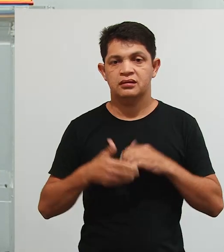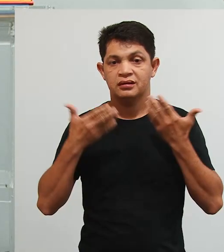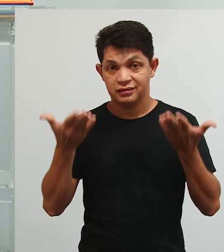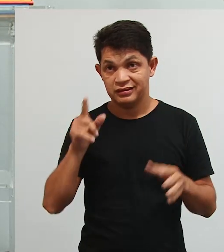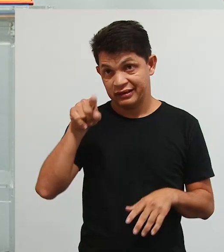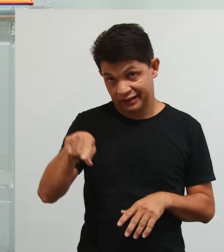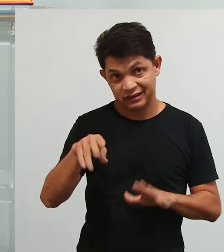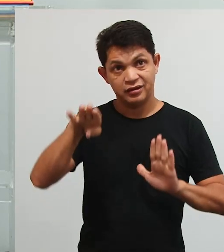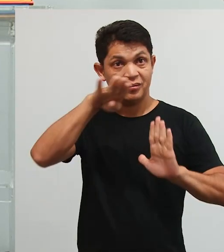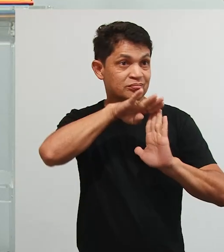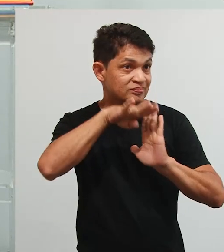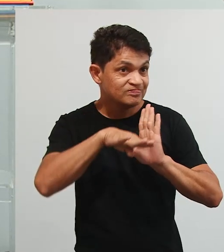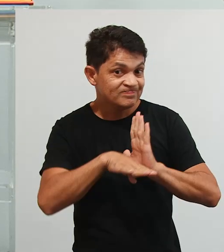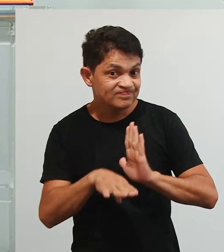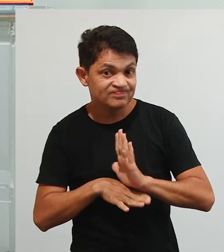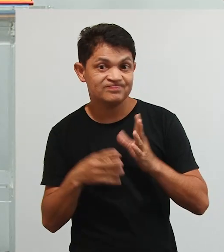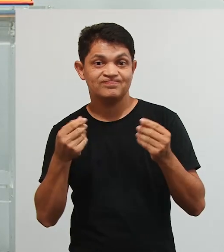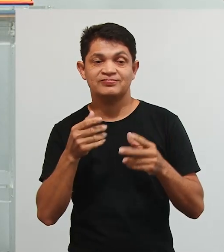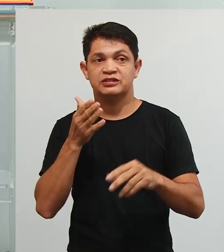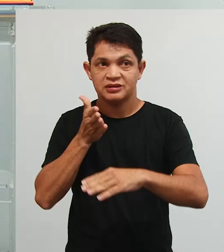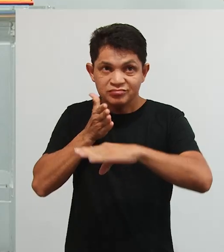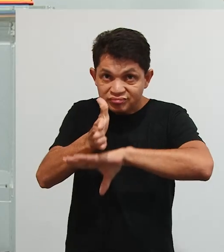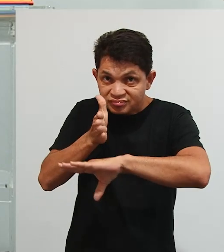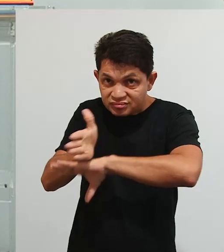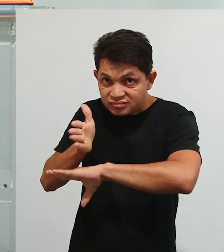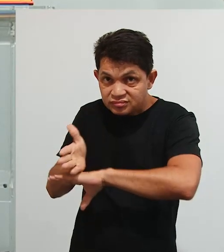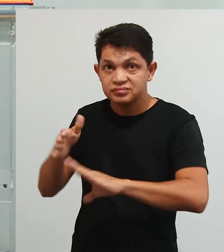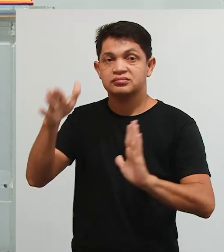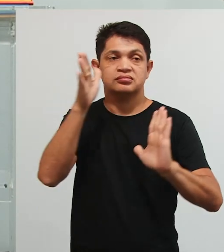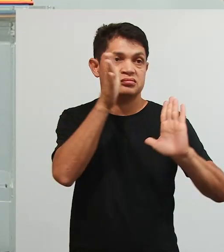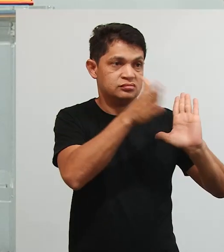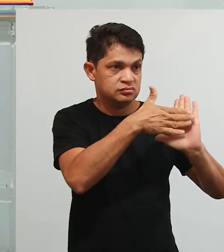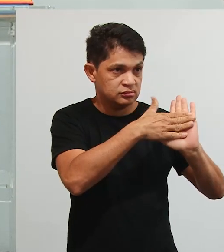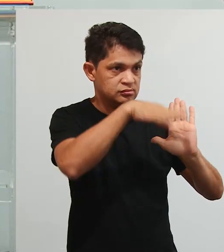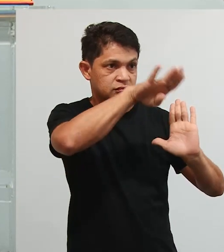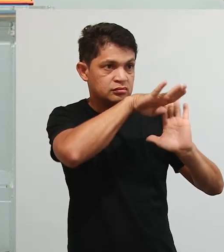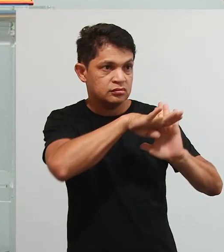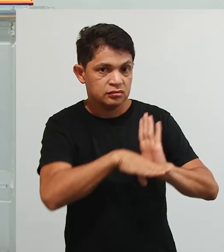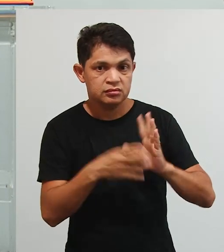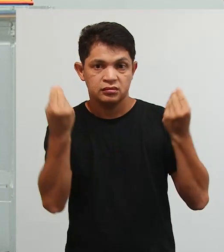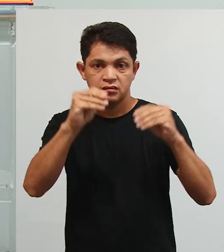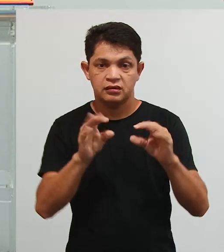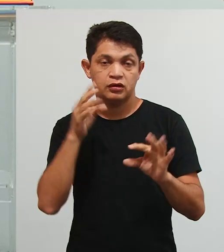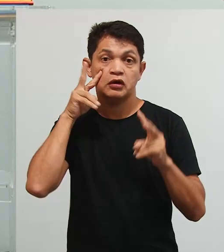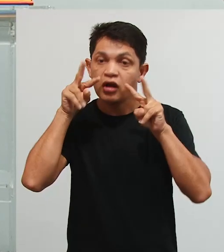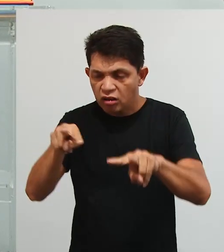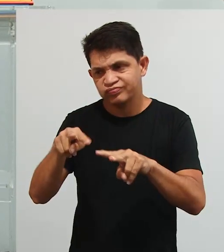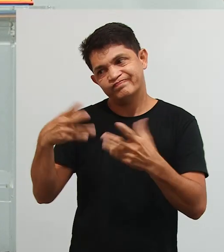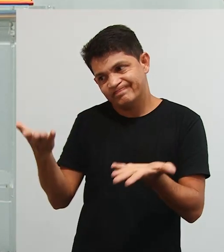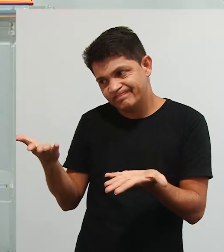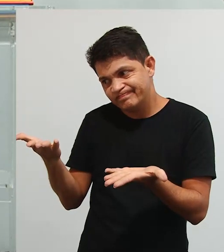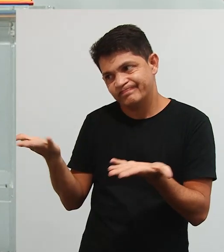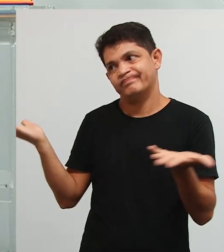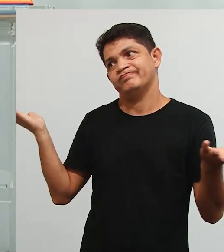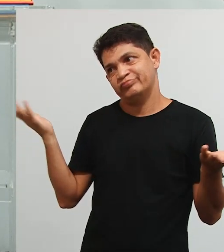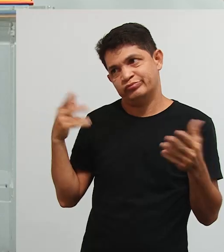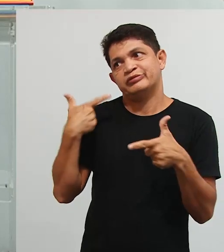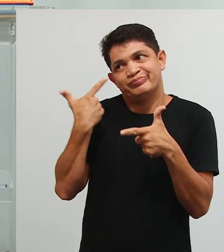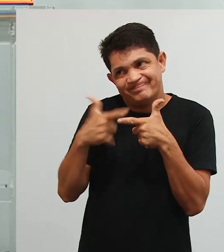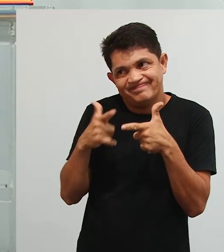a análise e compilação dos resultados, compõe-se por 4 grandes etapas. Quais sejam? O contexto,